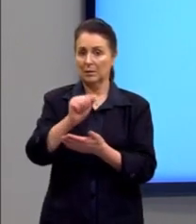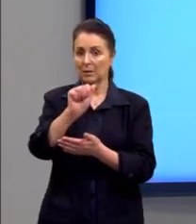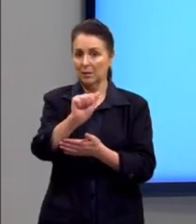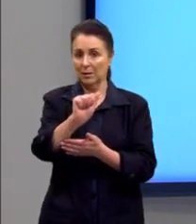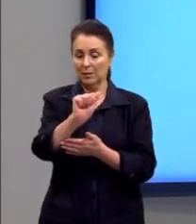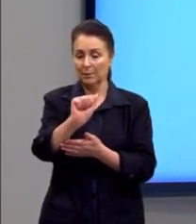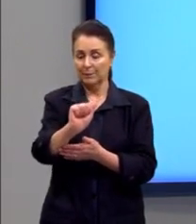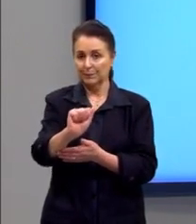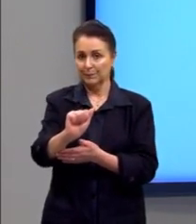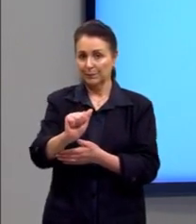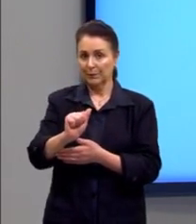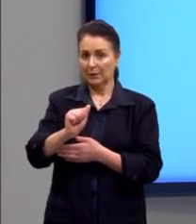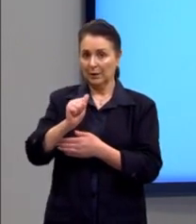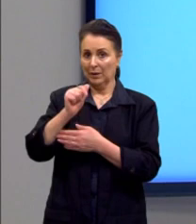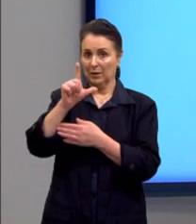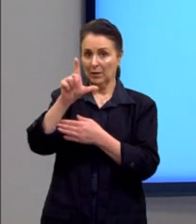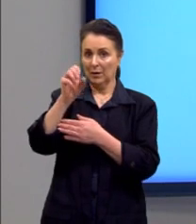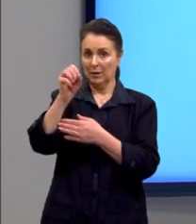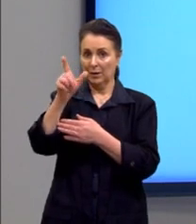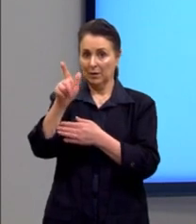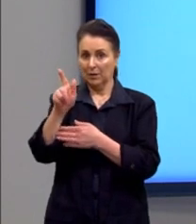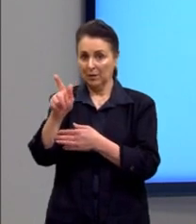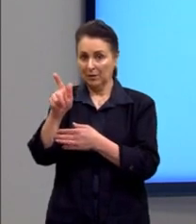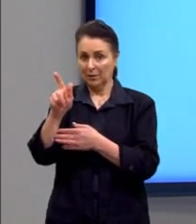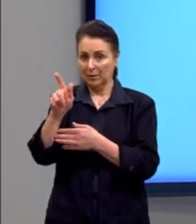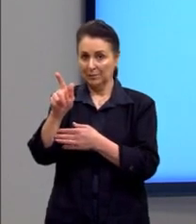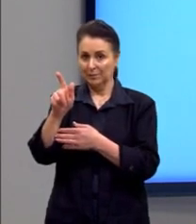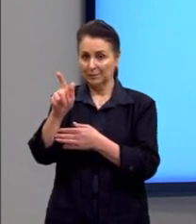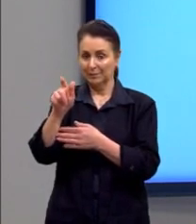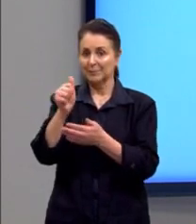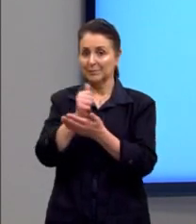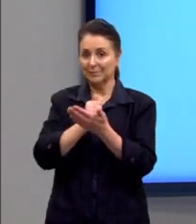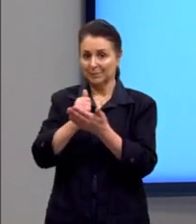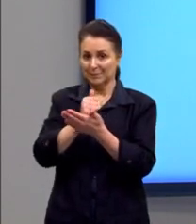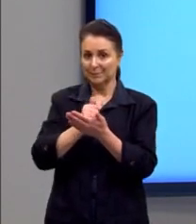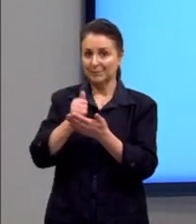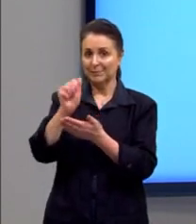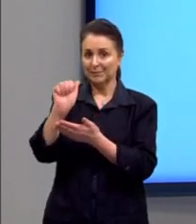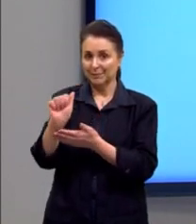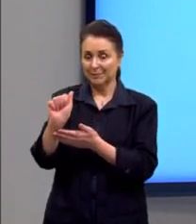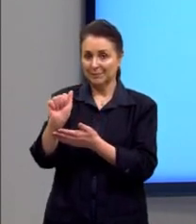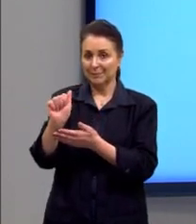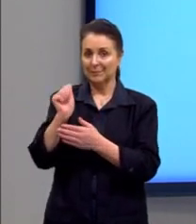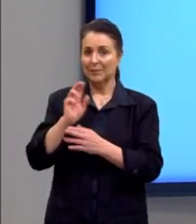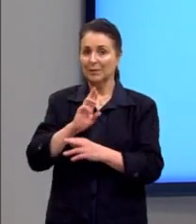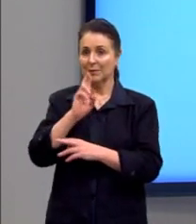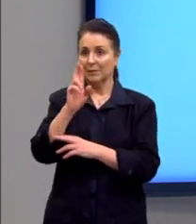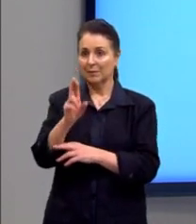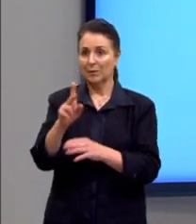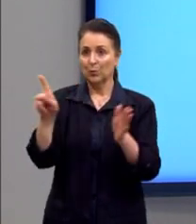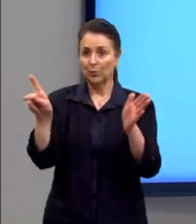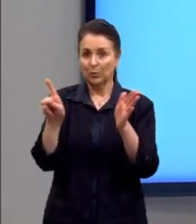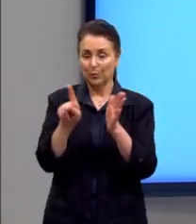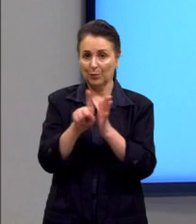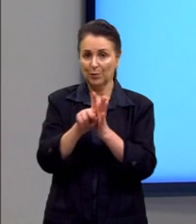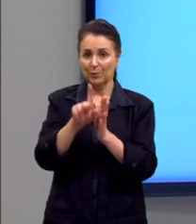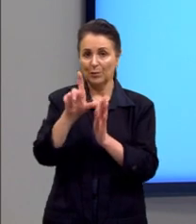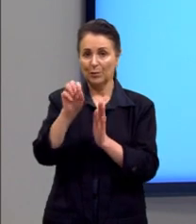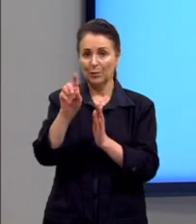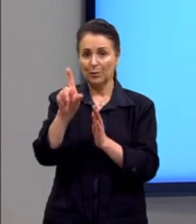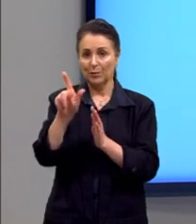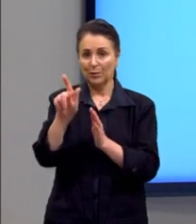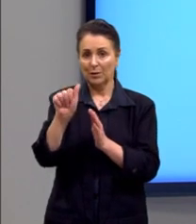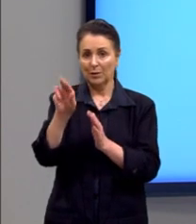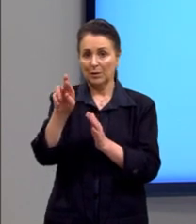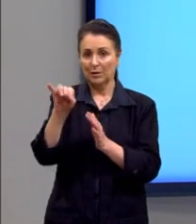elevada um logaritmo são logaritmo de B na base ar a gente tem como resultado então o próprio logaritimando